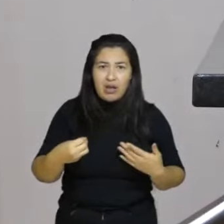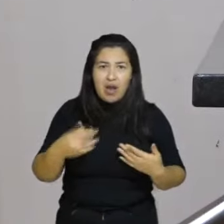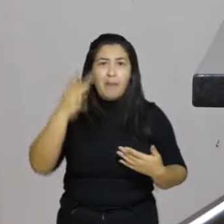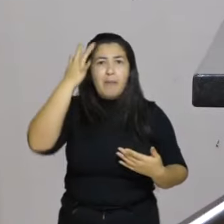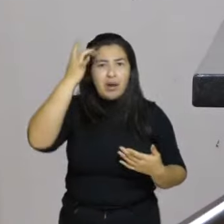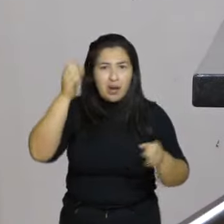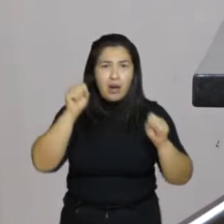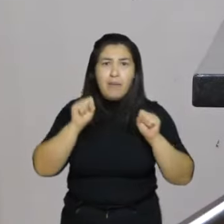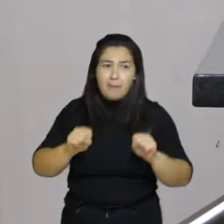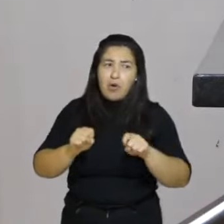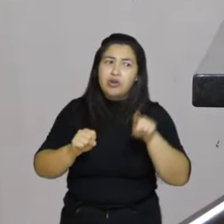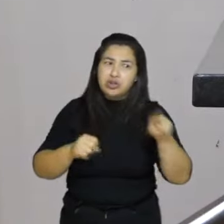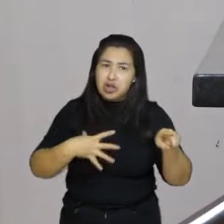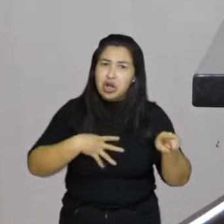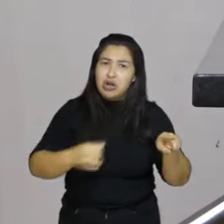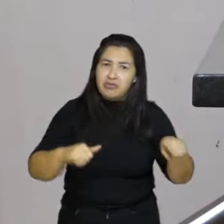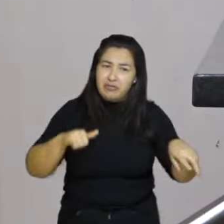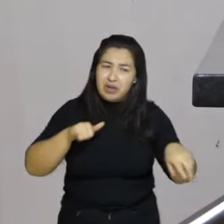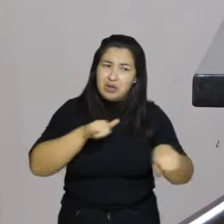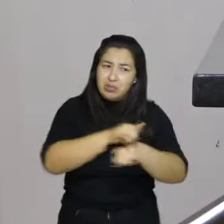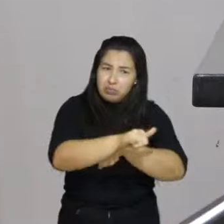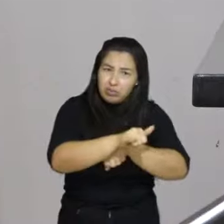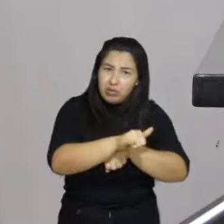vítima de forma